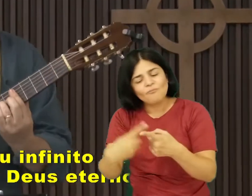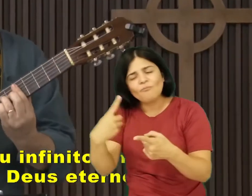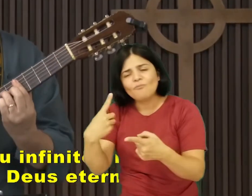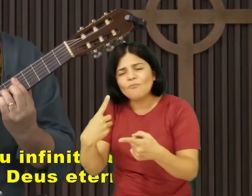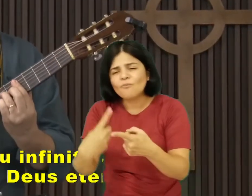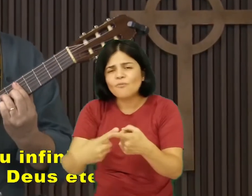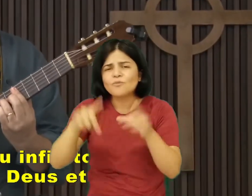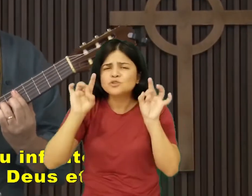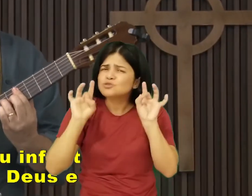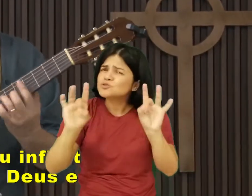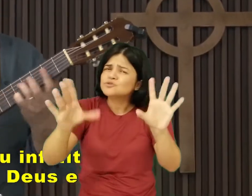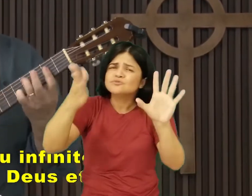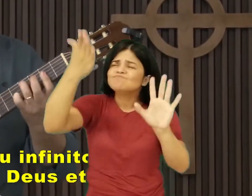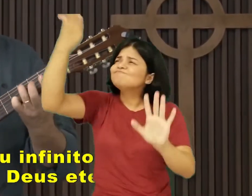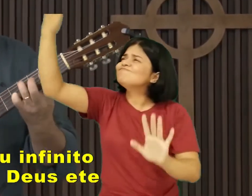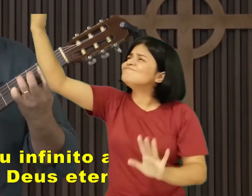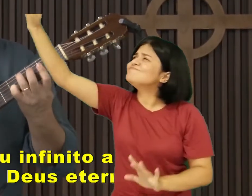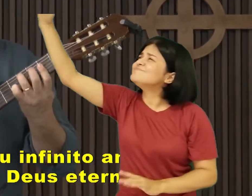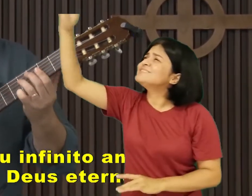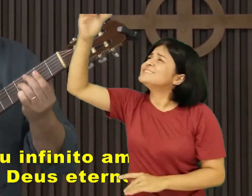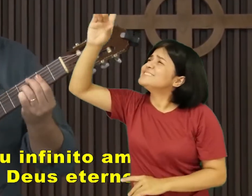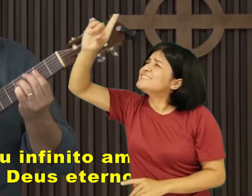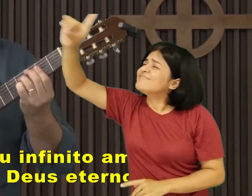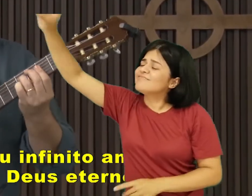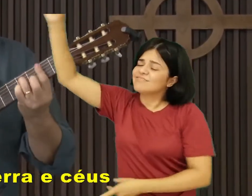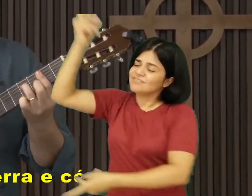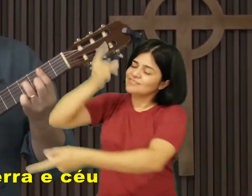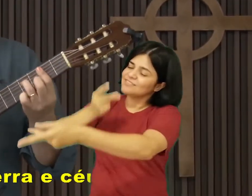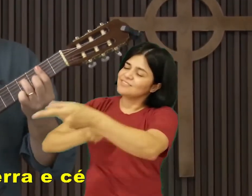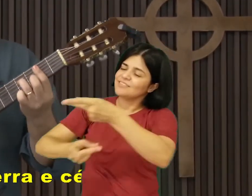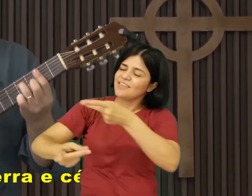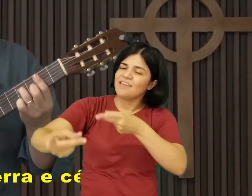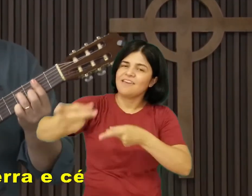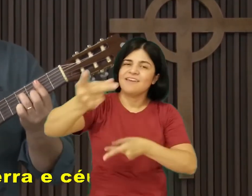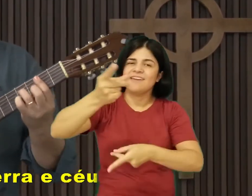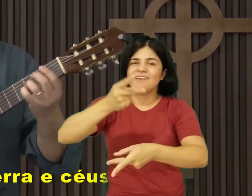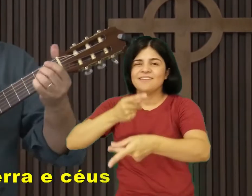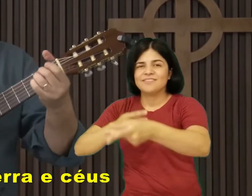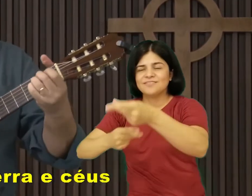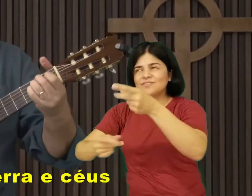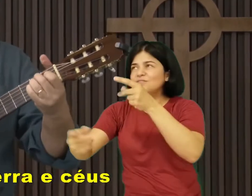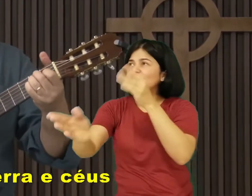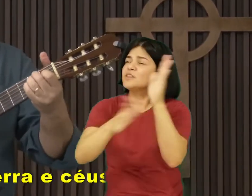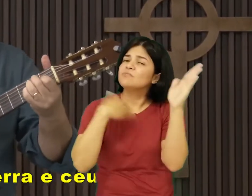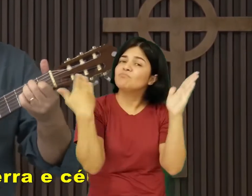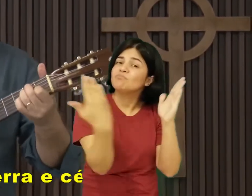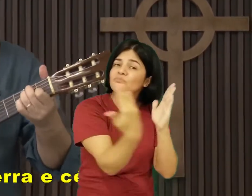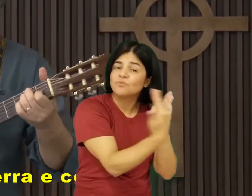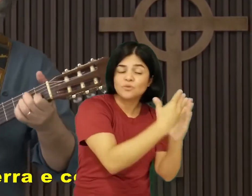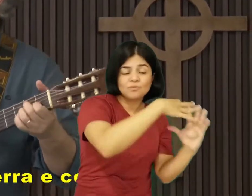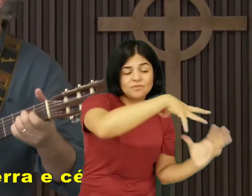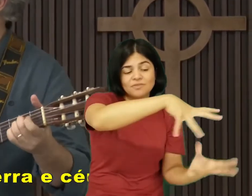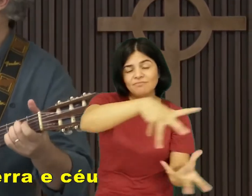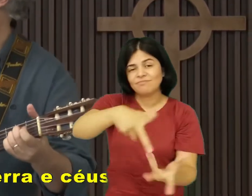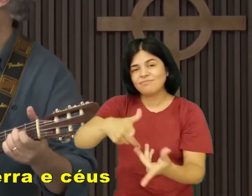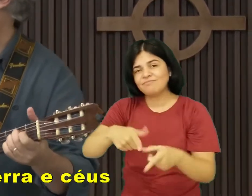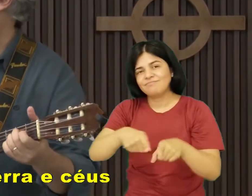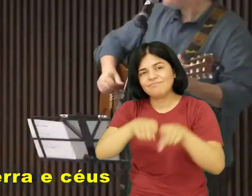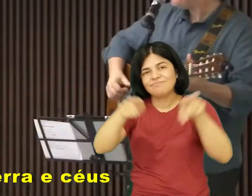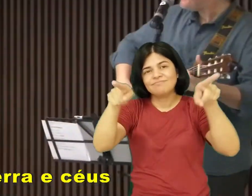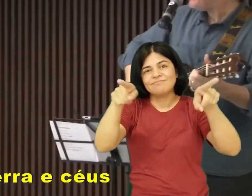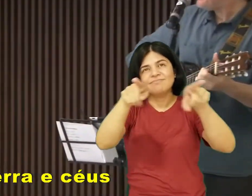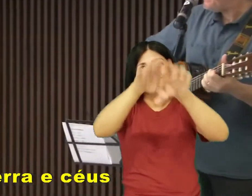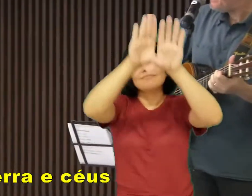pois só tu és o Deus eterno sobre toda a terra e